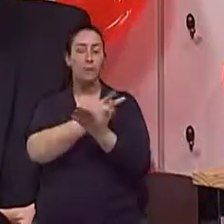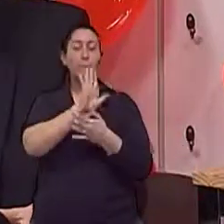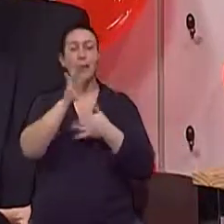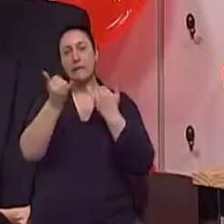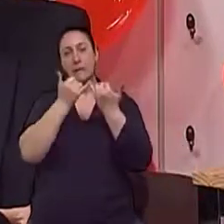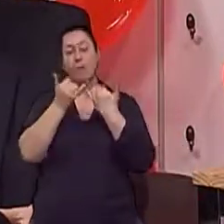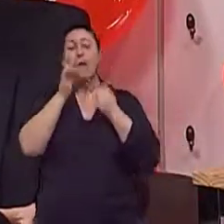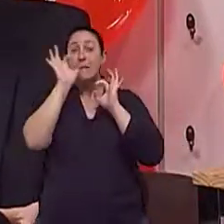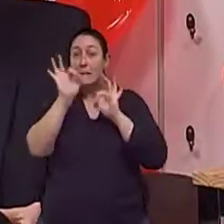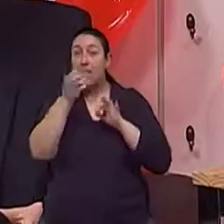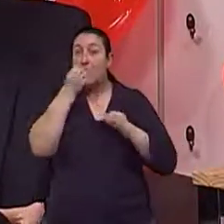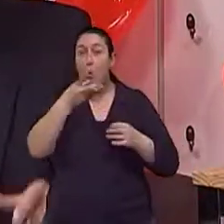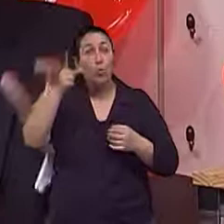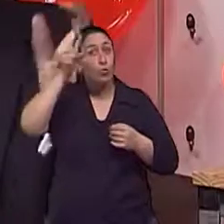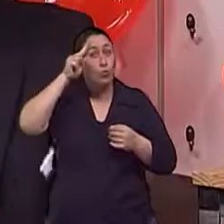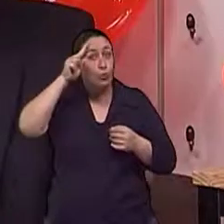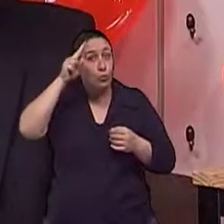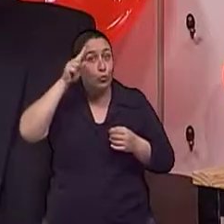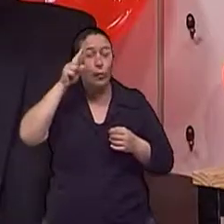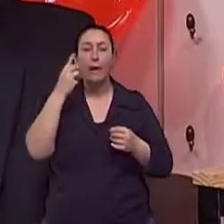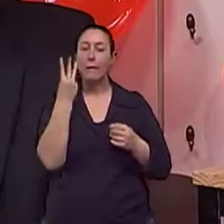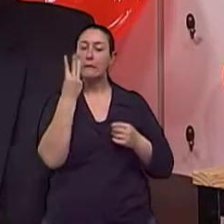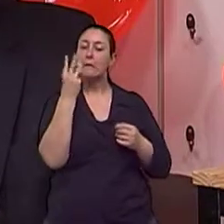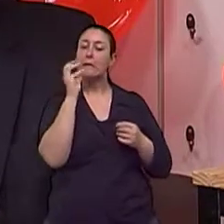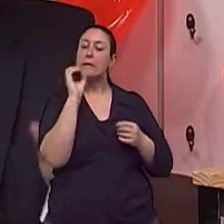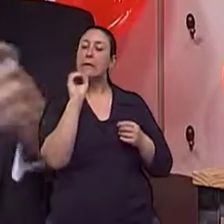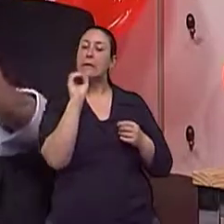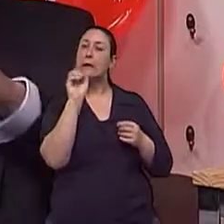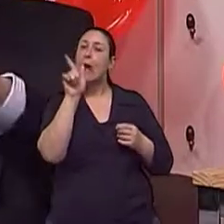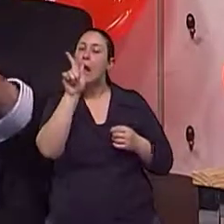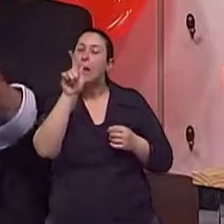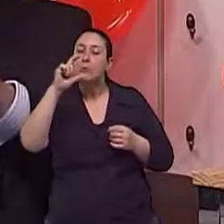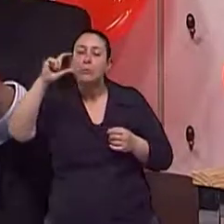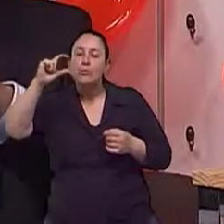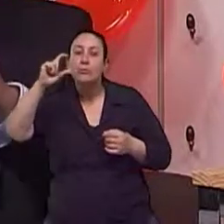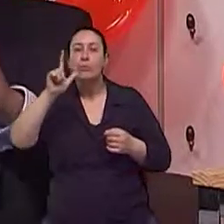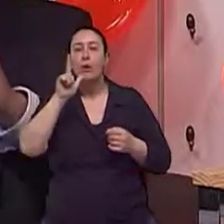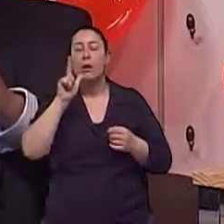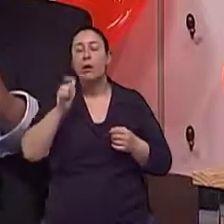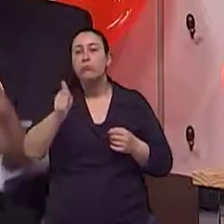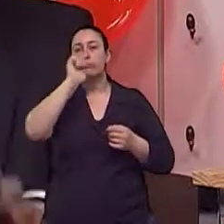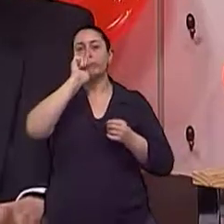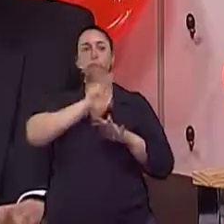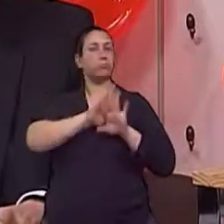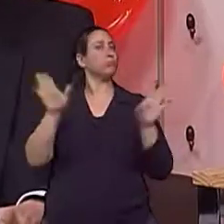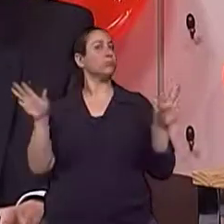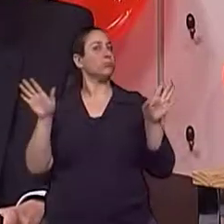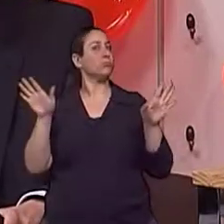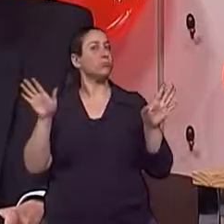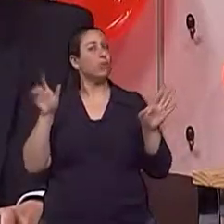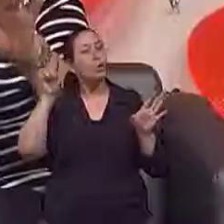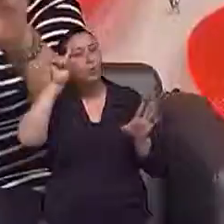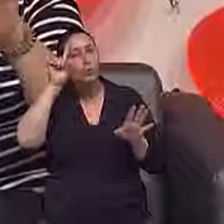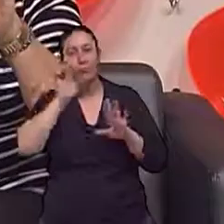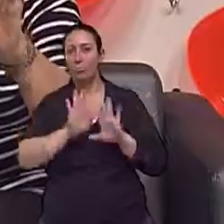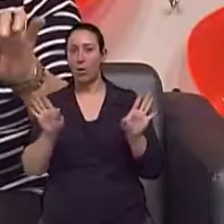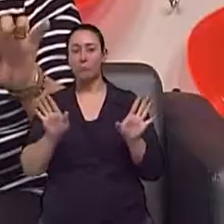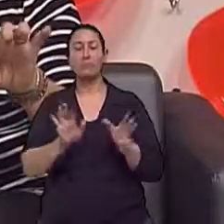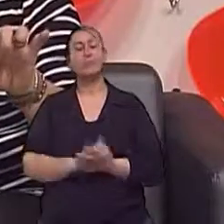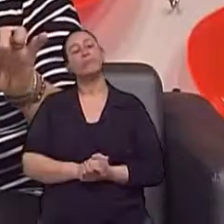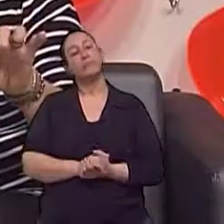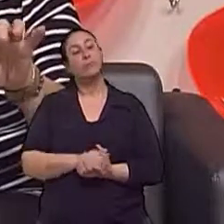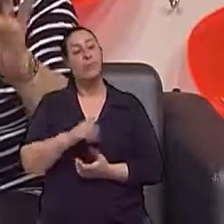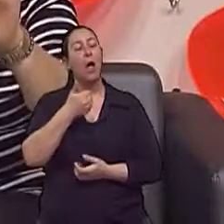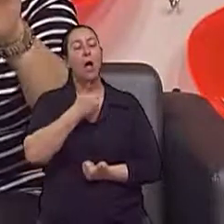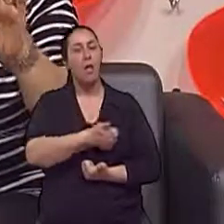de 30 g de álcool por dia para os homens e de 15 para as mulheres é uma coisa que normalmente Não não é vista Claro claro nós vamos no